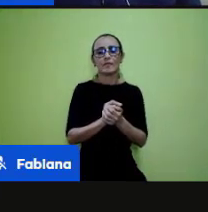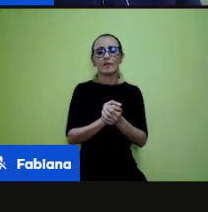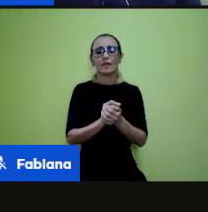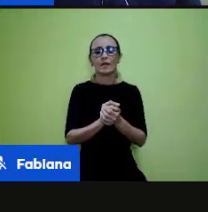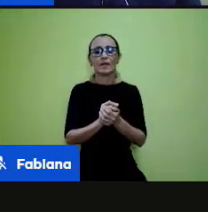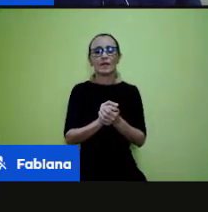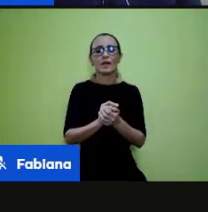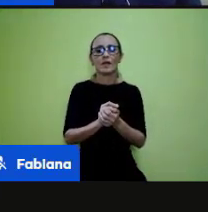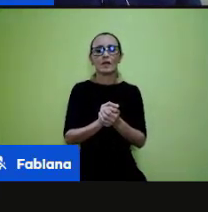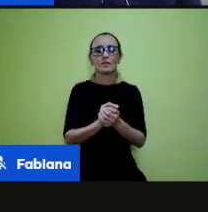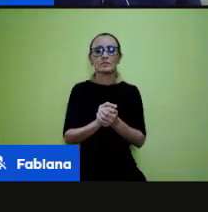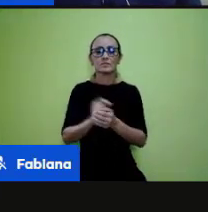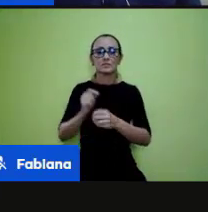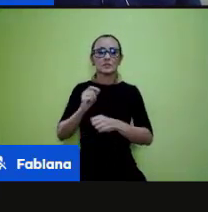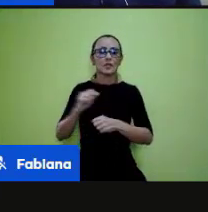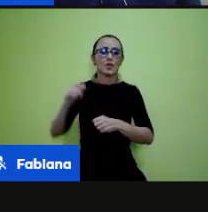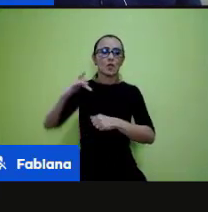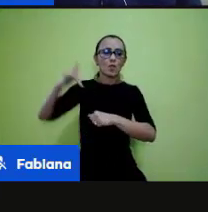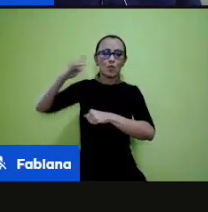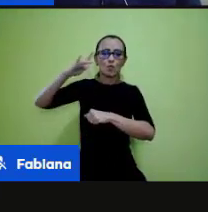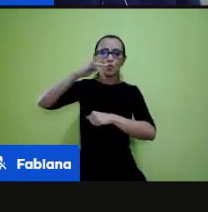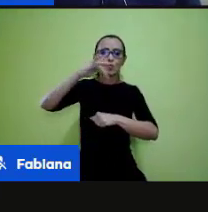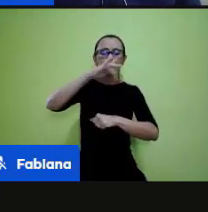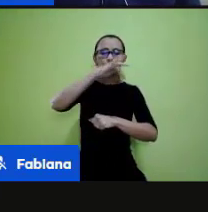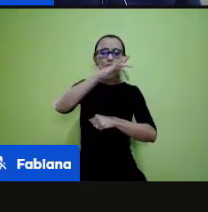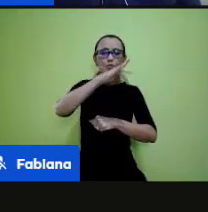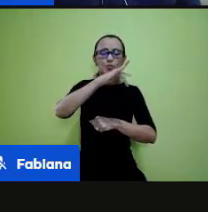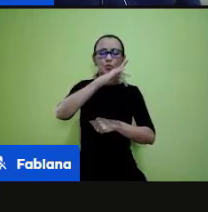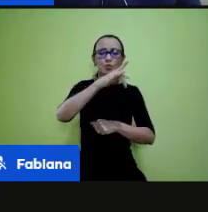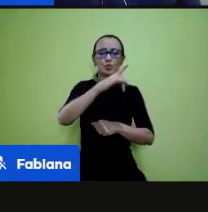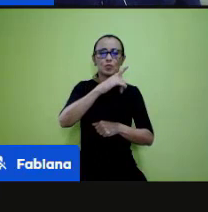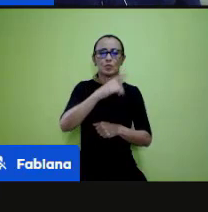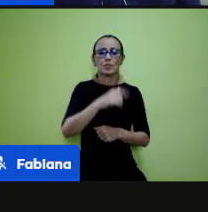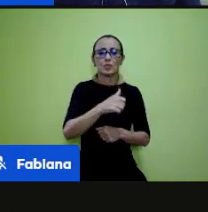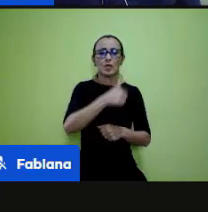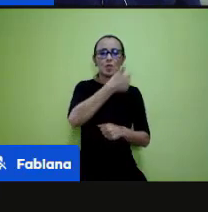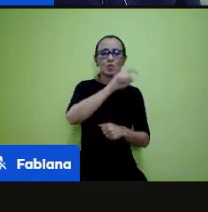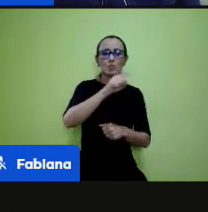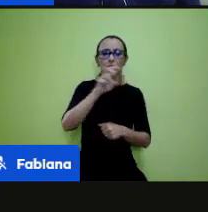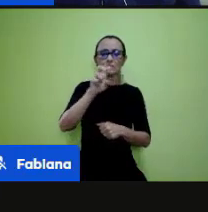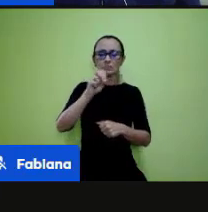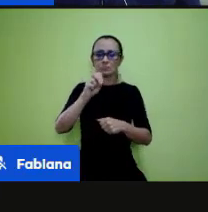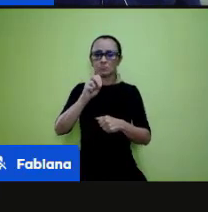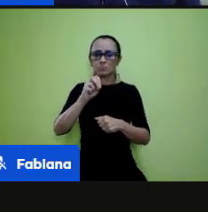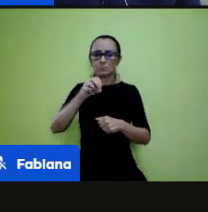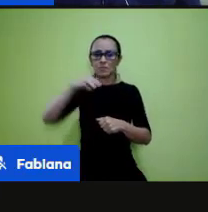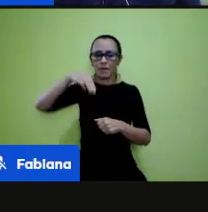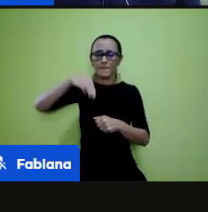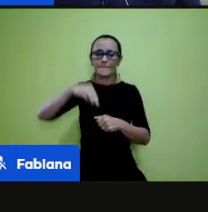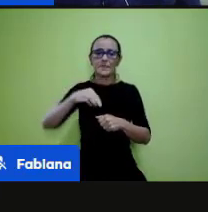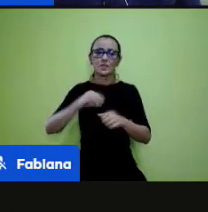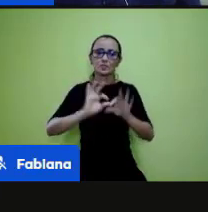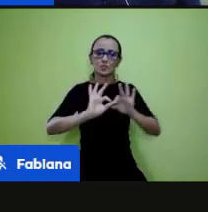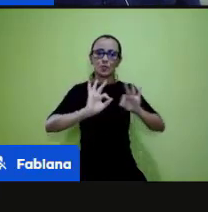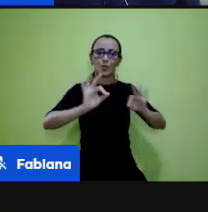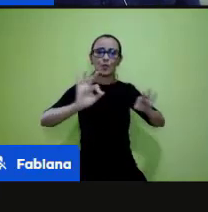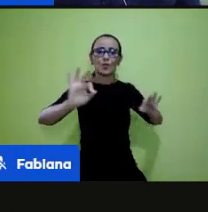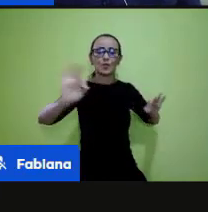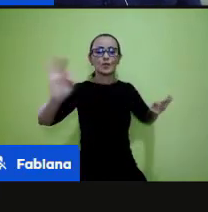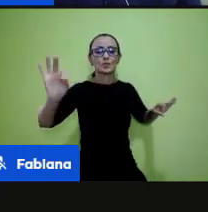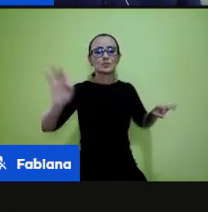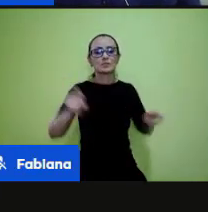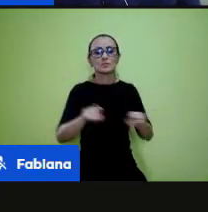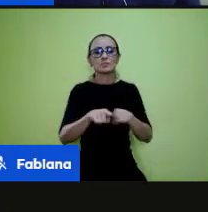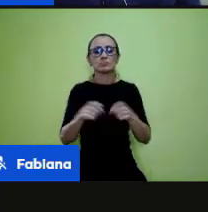para alimentação, mas com a postura dos ovos, ele pode, a autonomia de voo dele ser numa